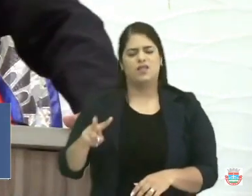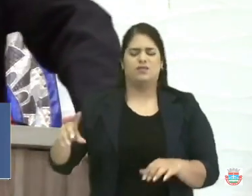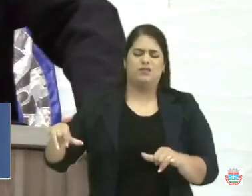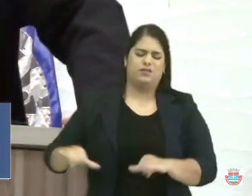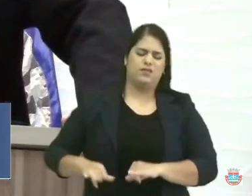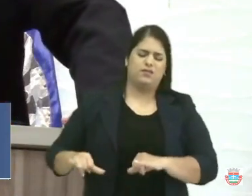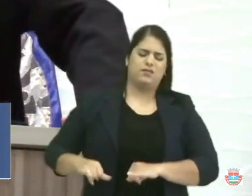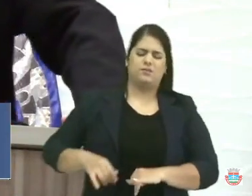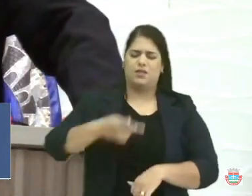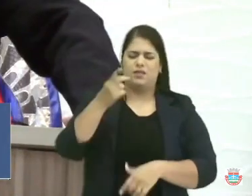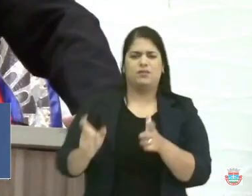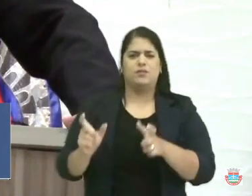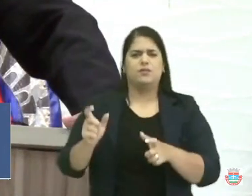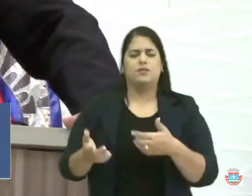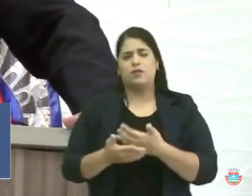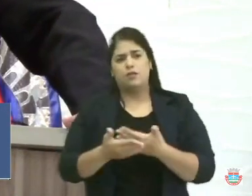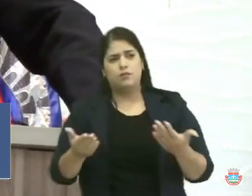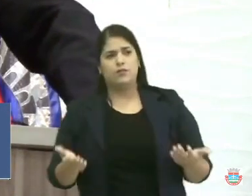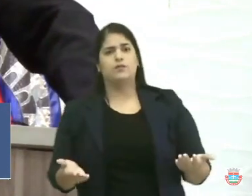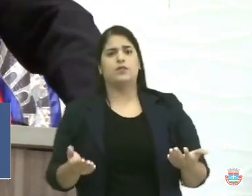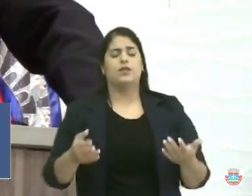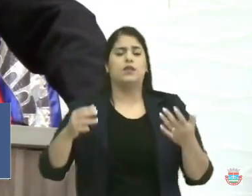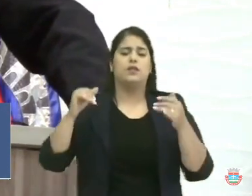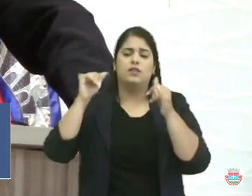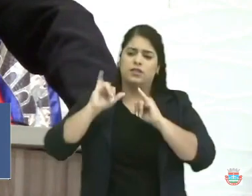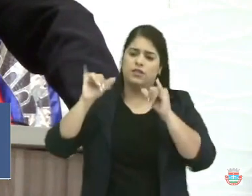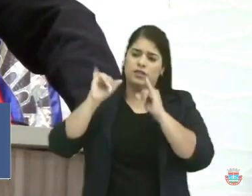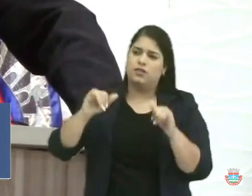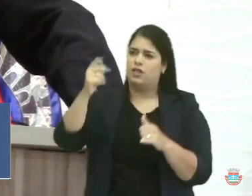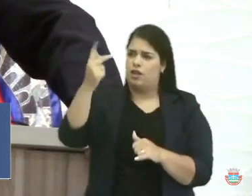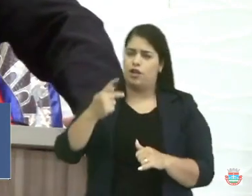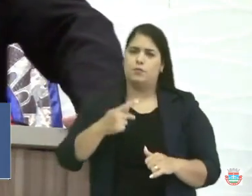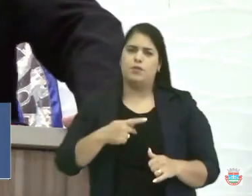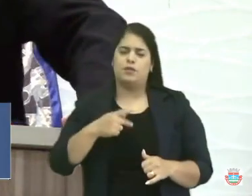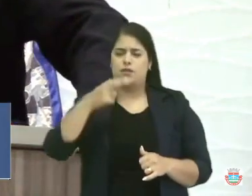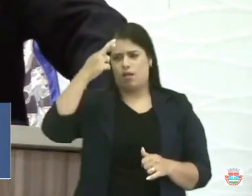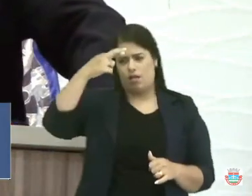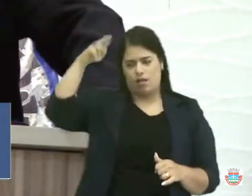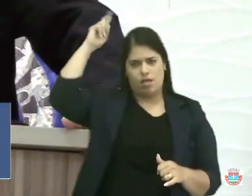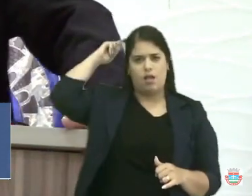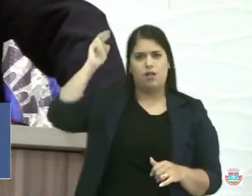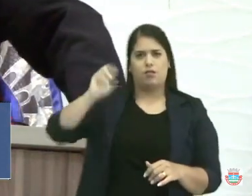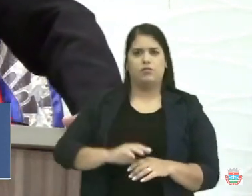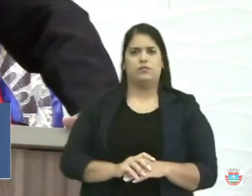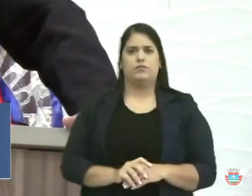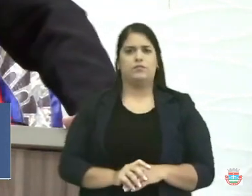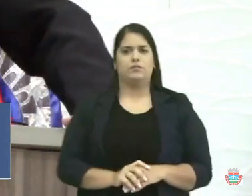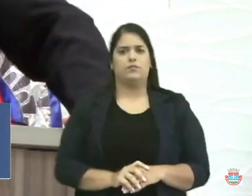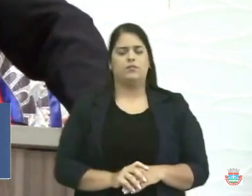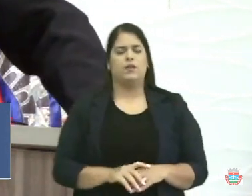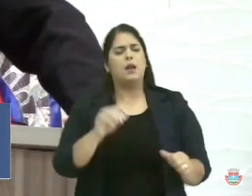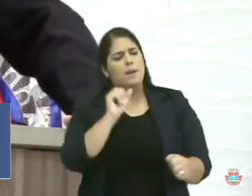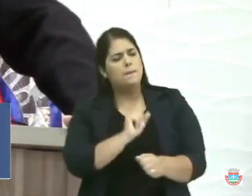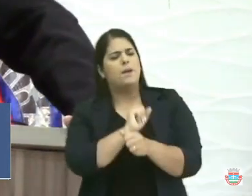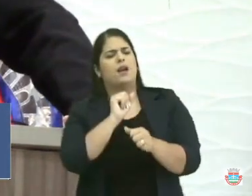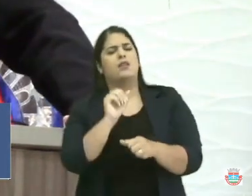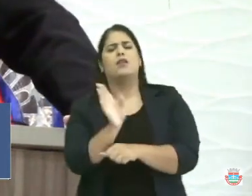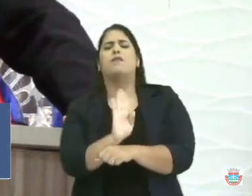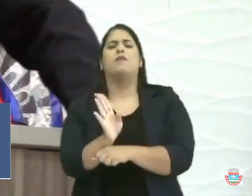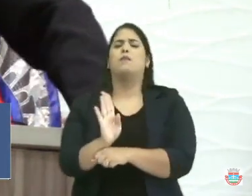Você mesmo aqui, dizia eu aqui na minha cara, Rinaldo, Deixa de filmar e ser